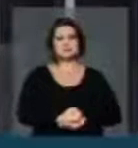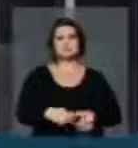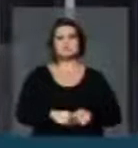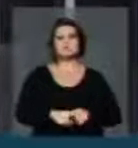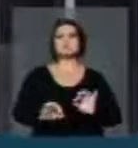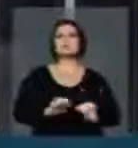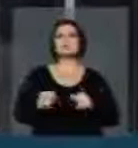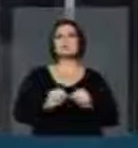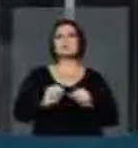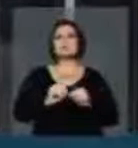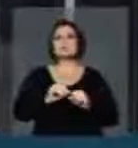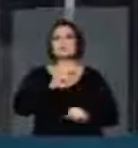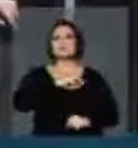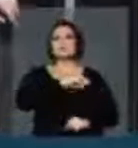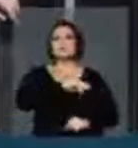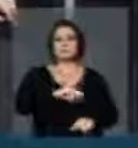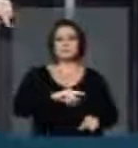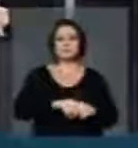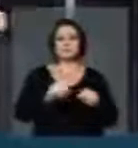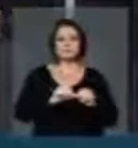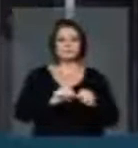que a Polícia tem, o Ministério Público Federal tem,